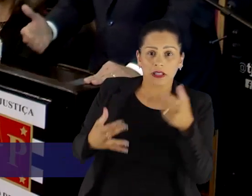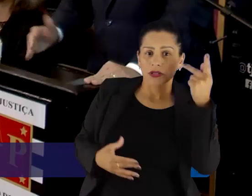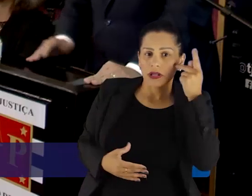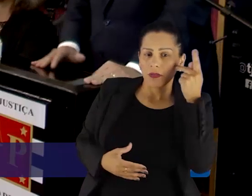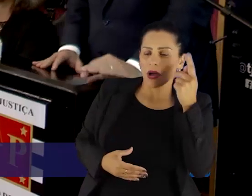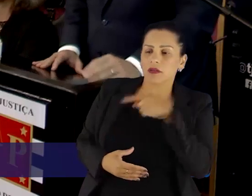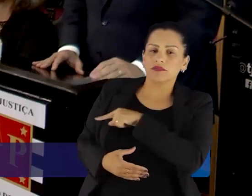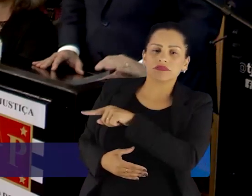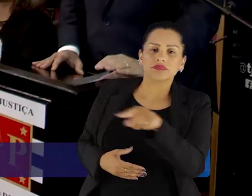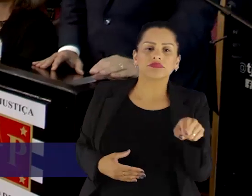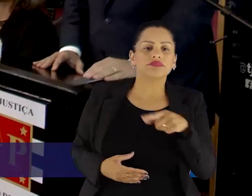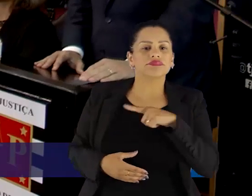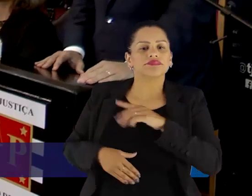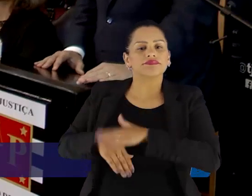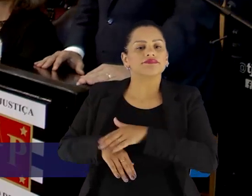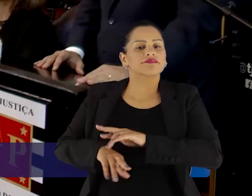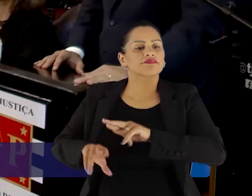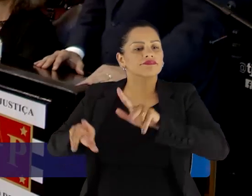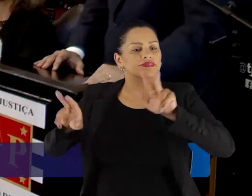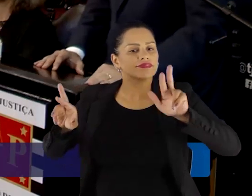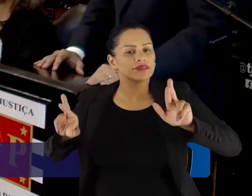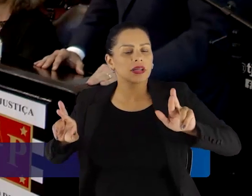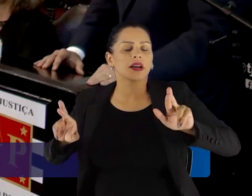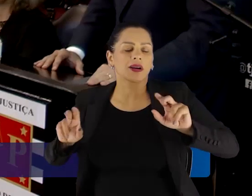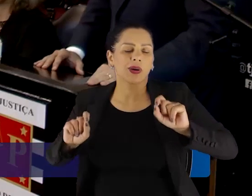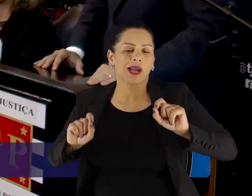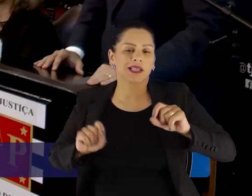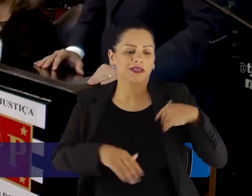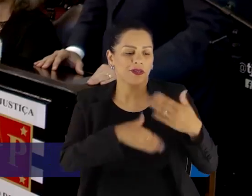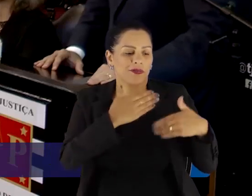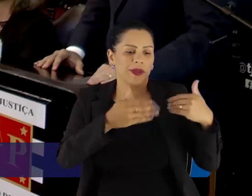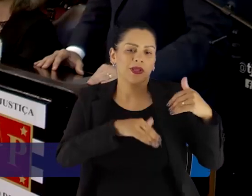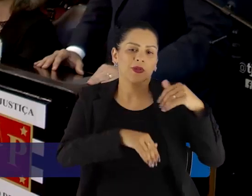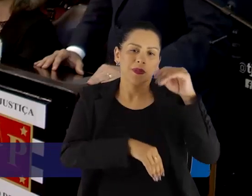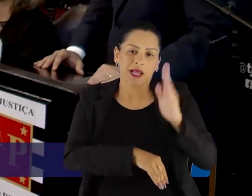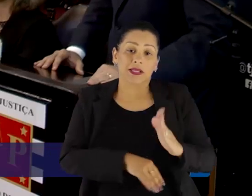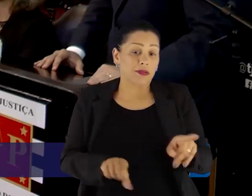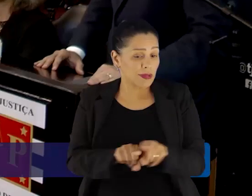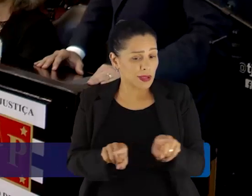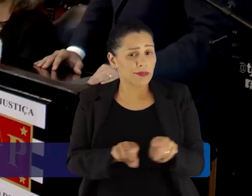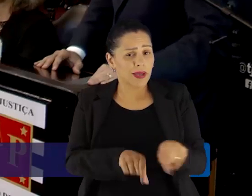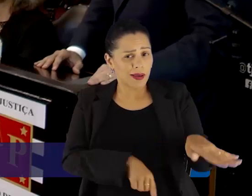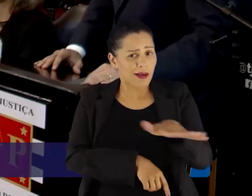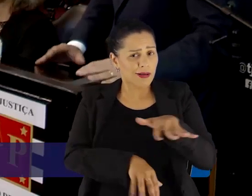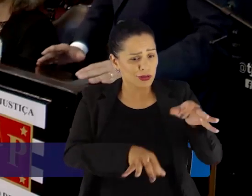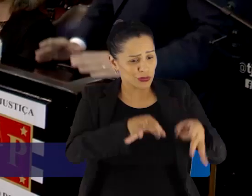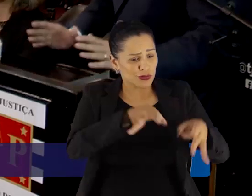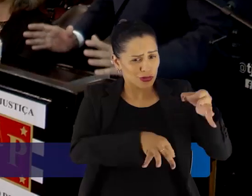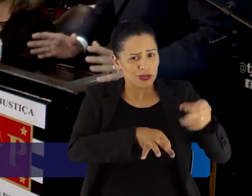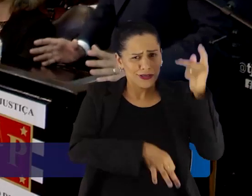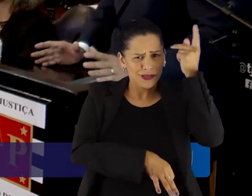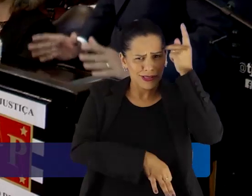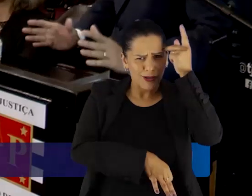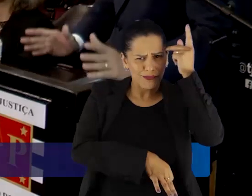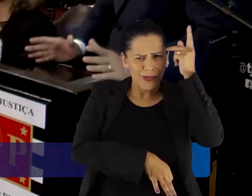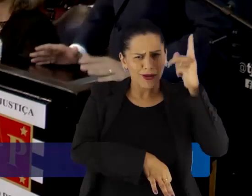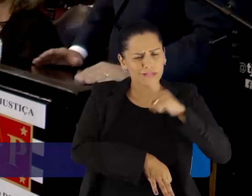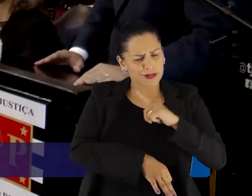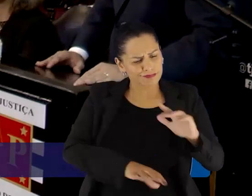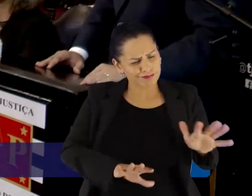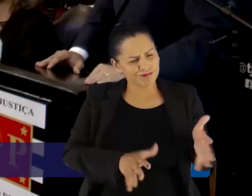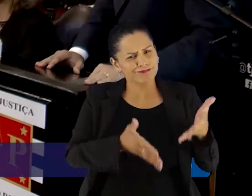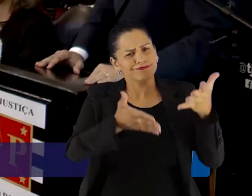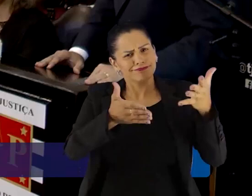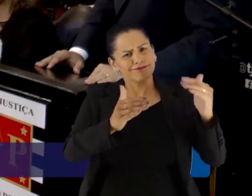fizeram e fazem a diferença no desenvolvimento deste país também na magistratura São Paulo empresta os seus grandes